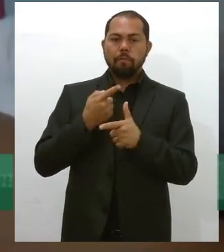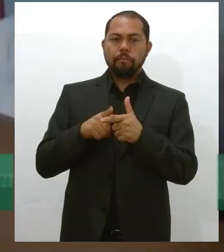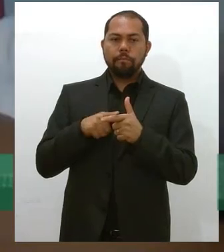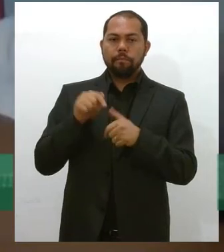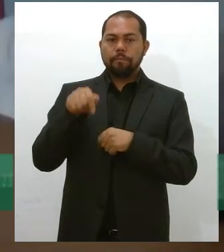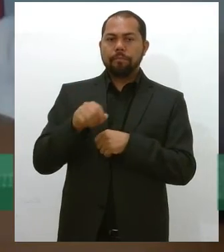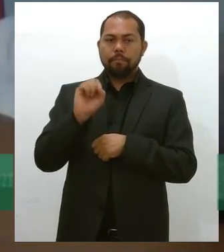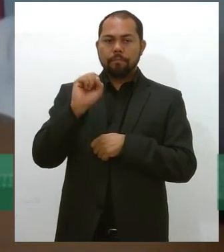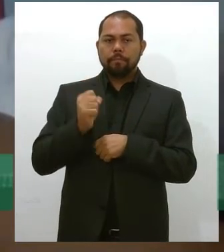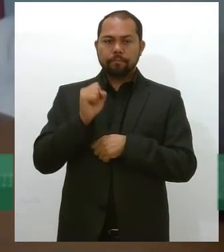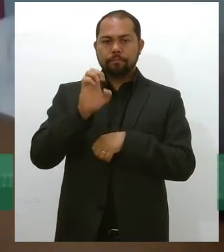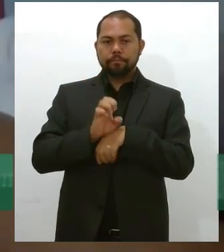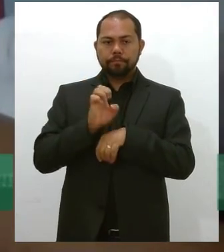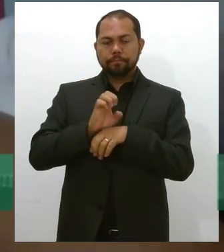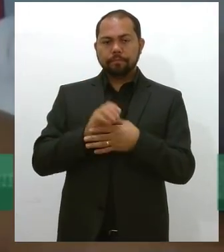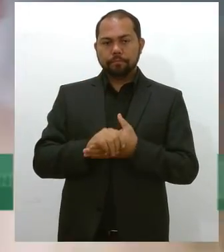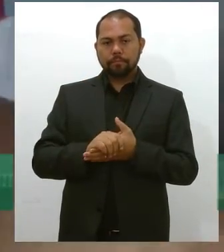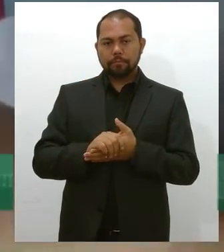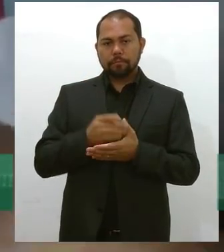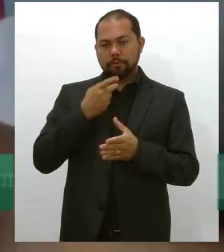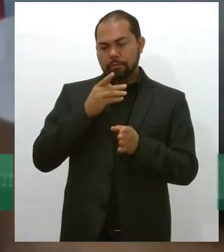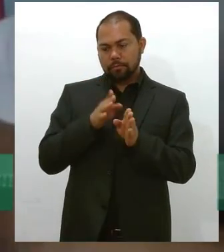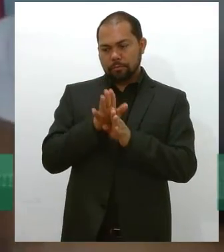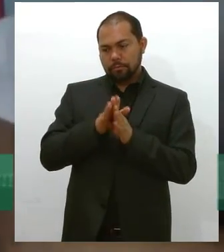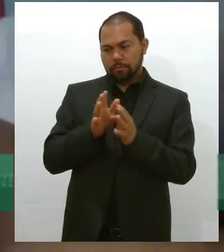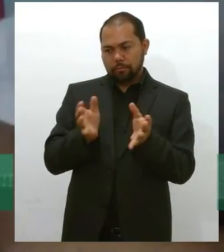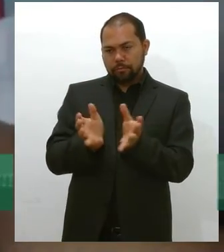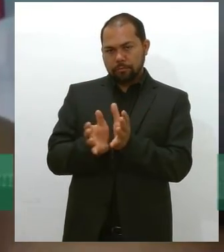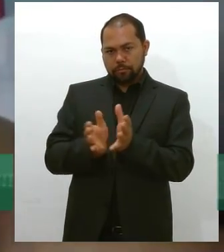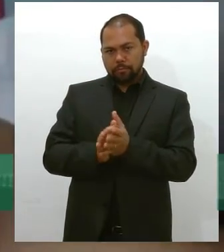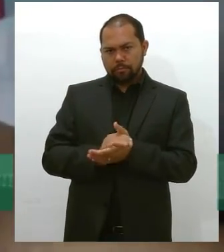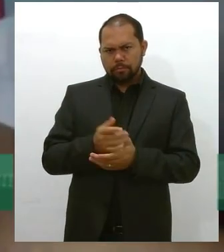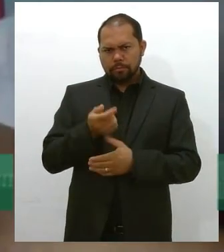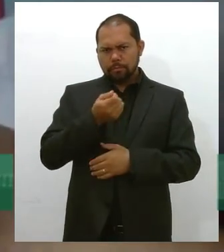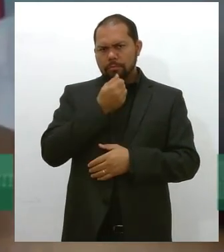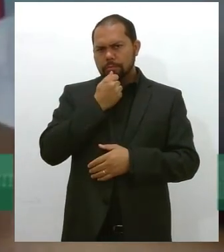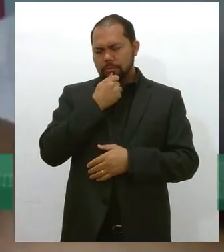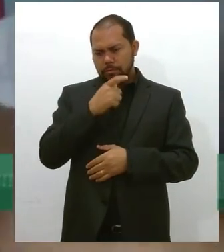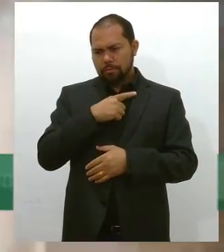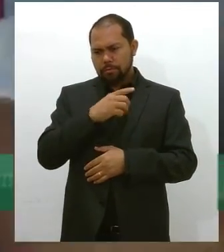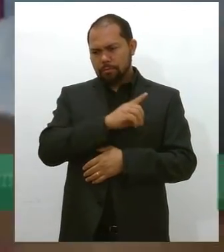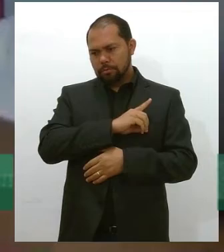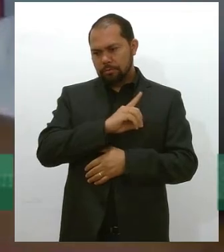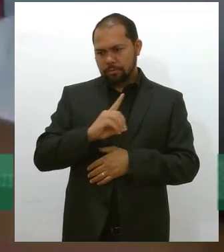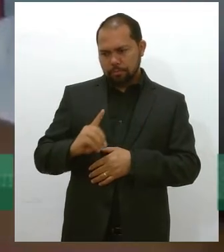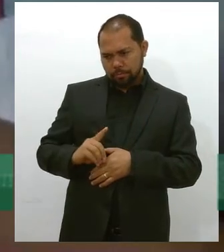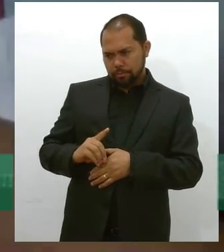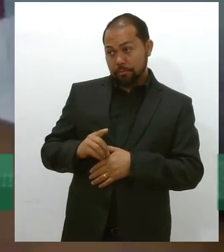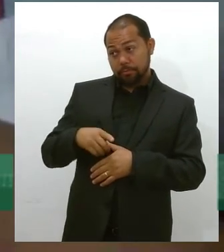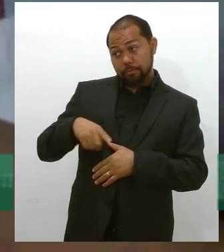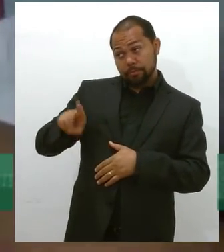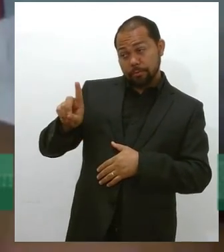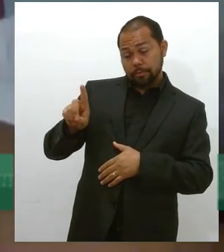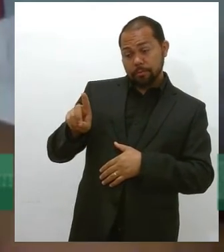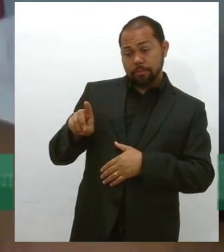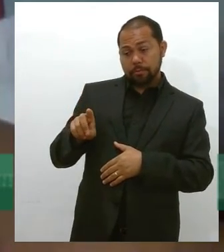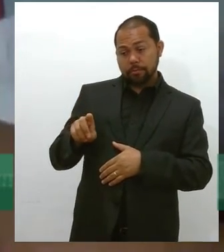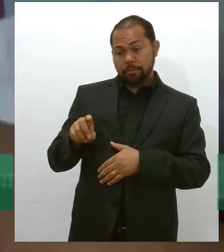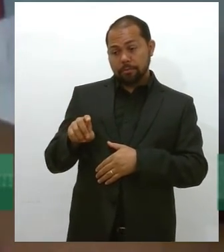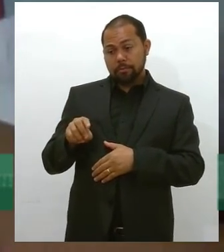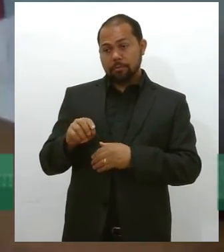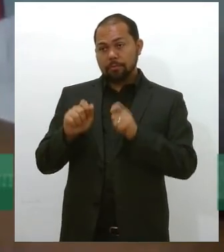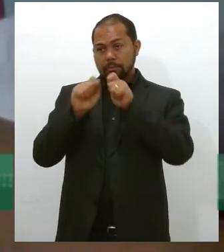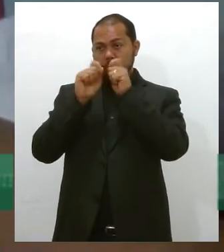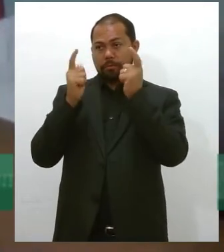provincial, conselho de província, né? Porque você não tem deputados que você mandava para a Assembleia Constituinte e depois a Assembleia Legislativa. E aí